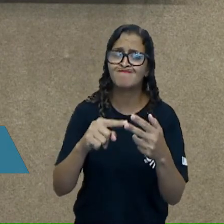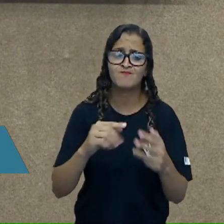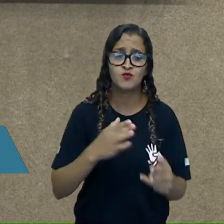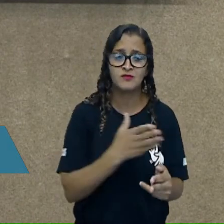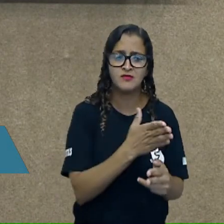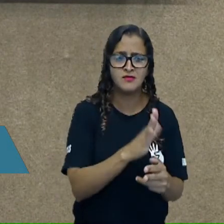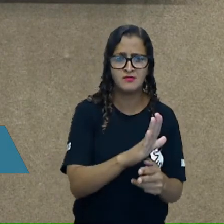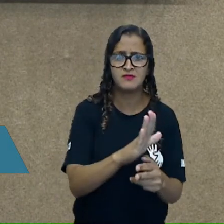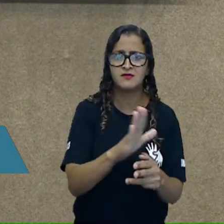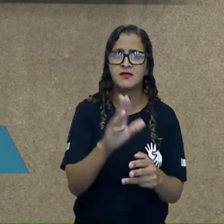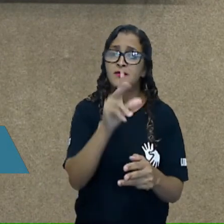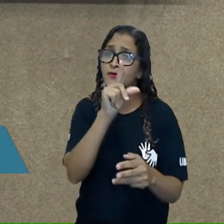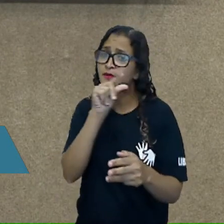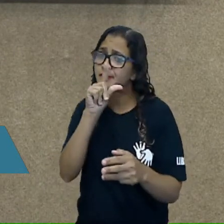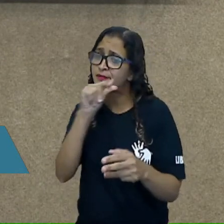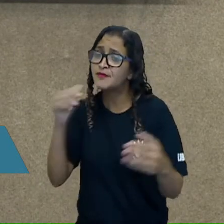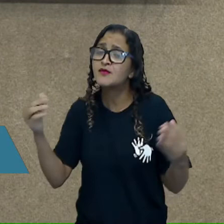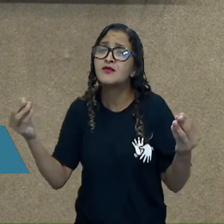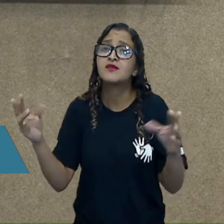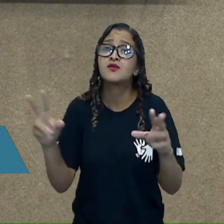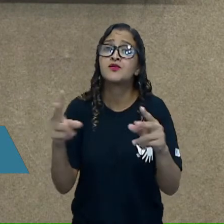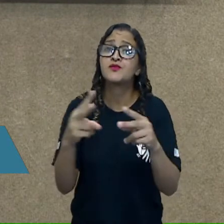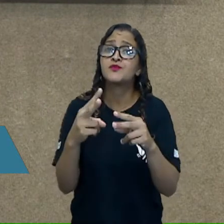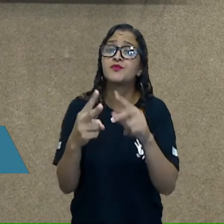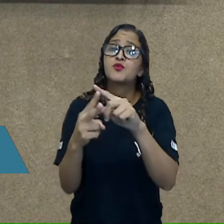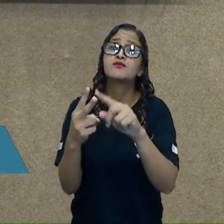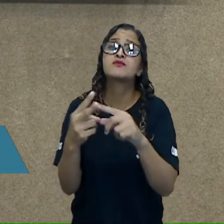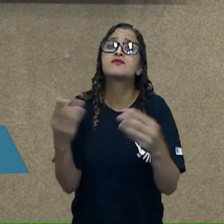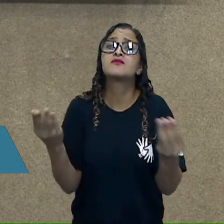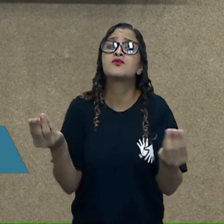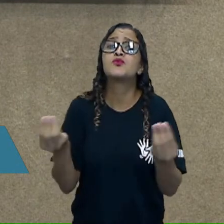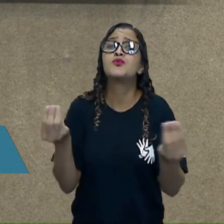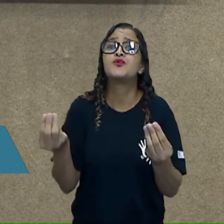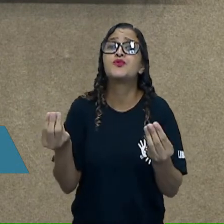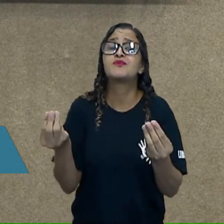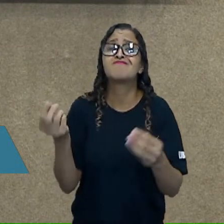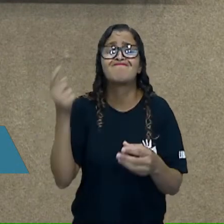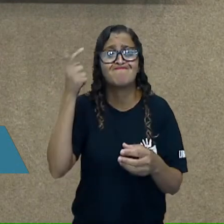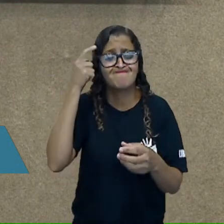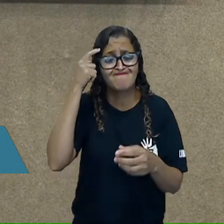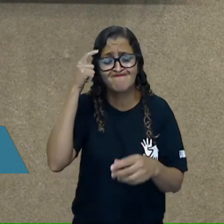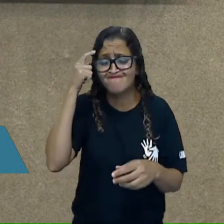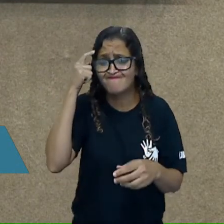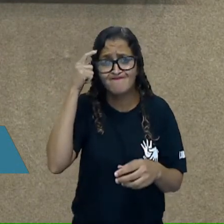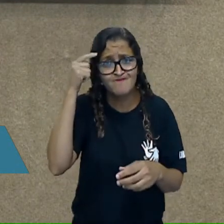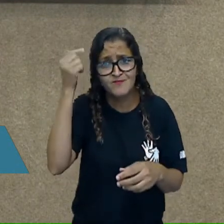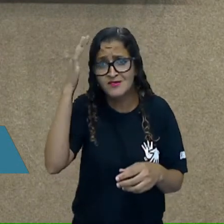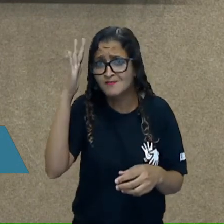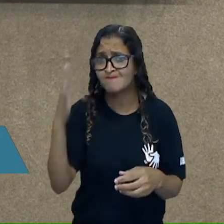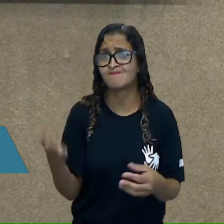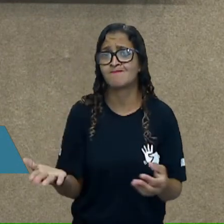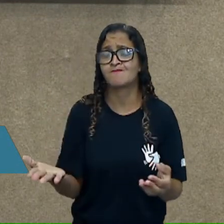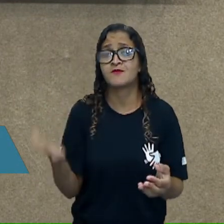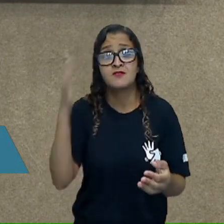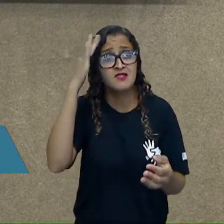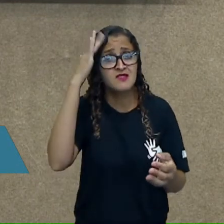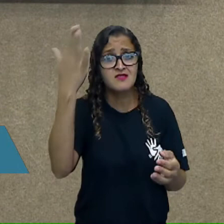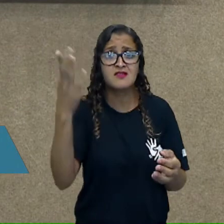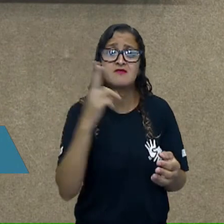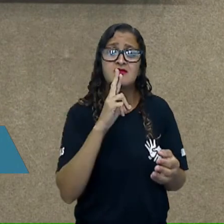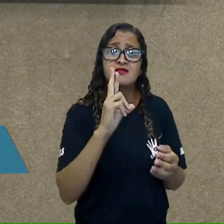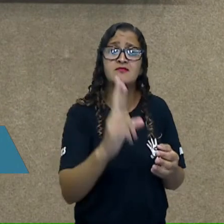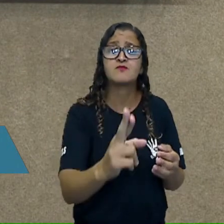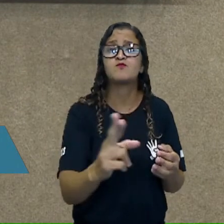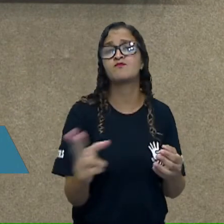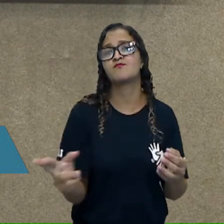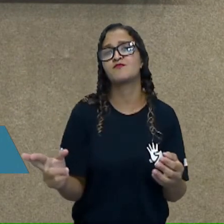dúvida. Estão precisando da nossa ajuda. O que que o peixinho está pensando? Ah, ele